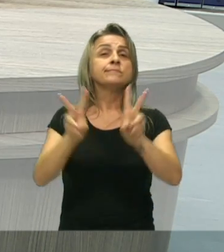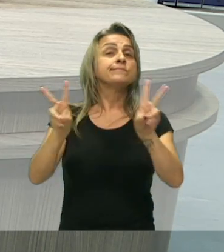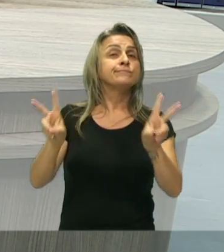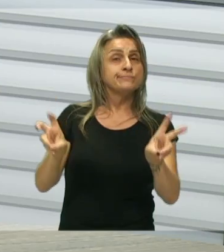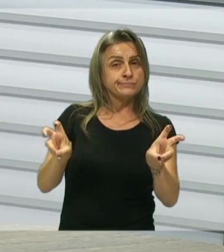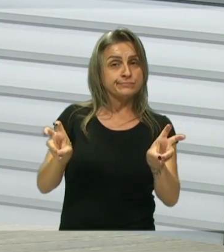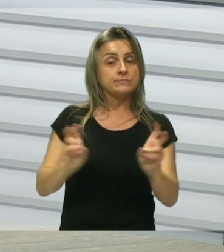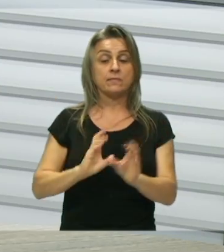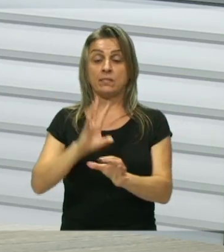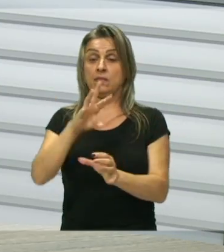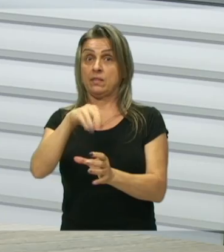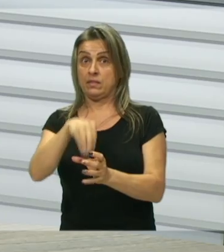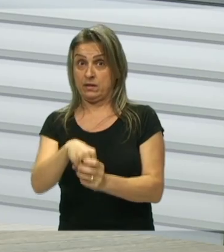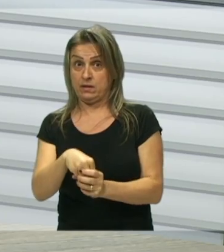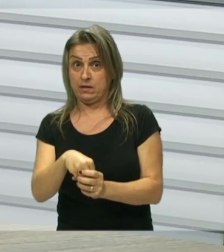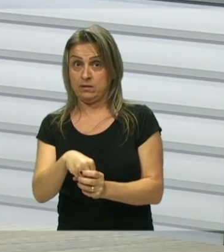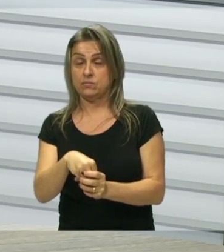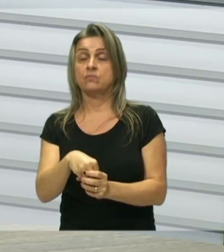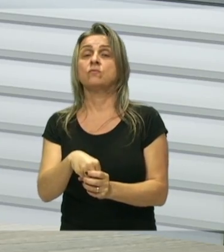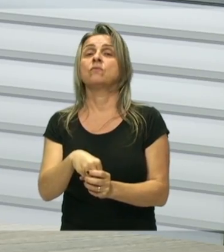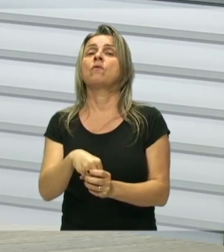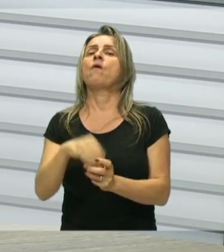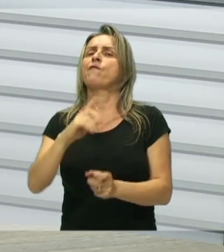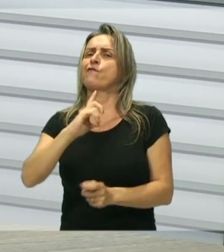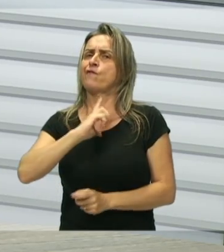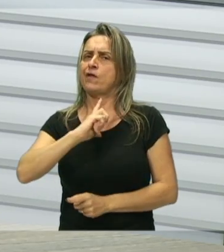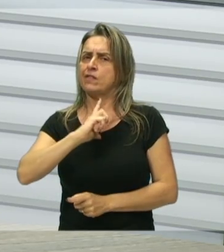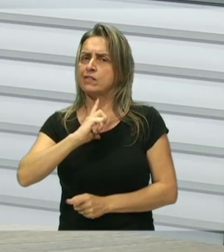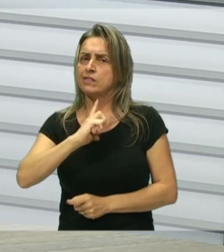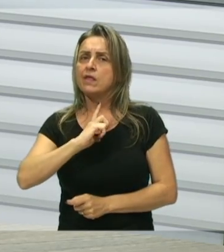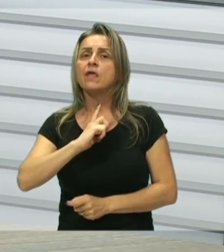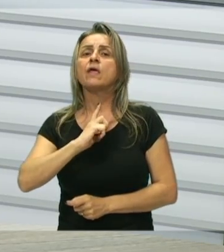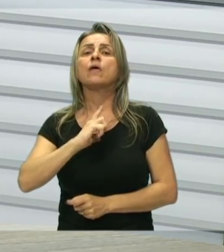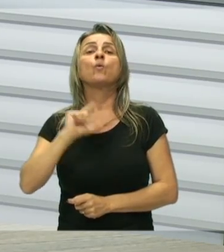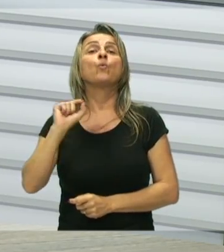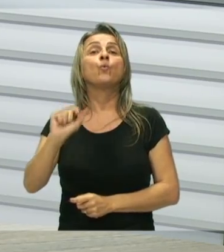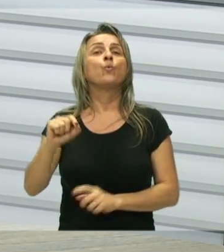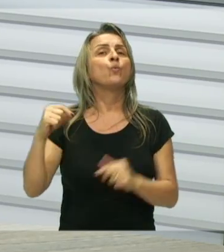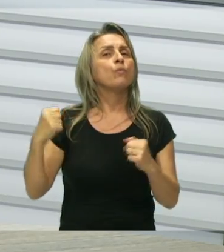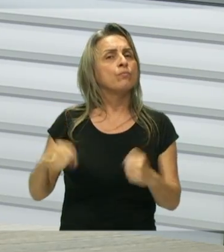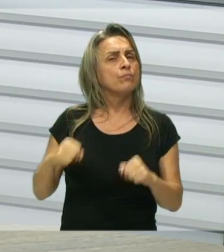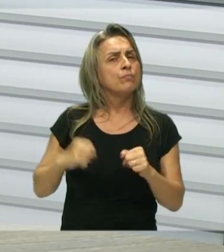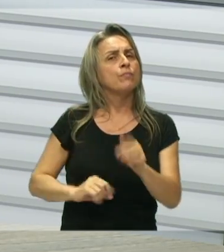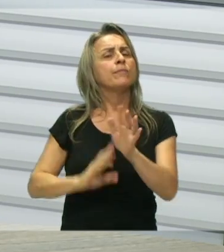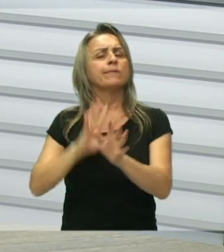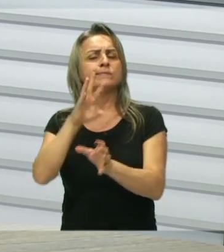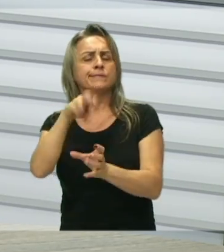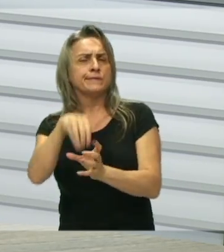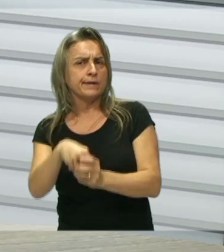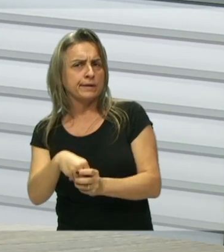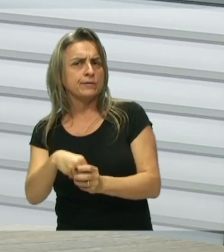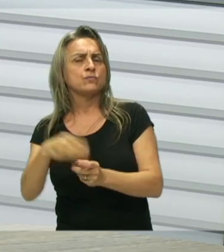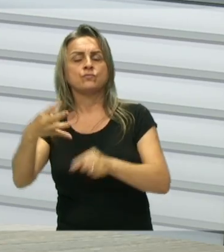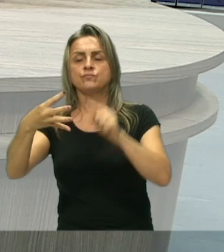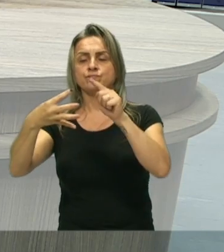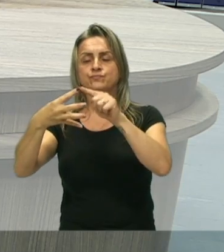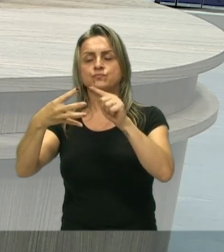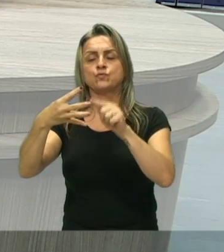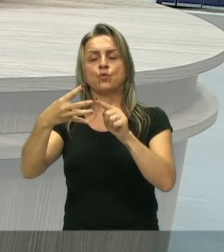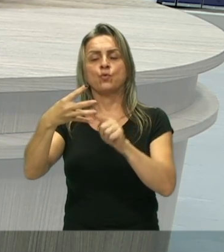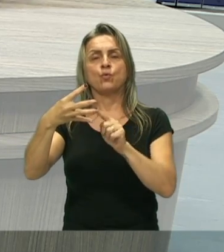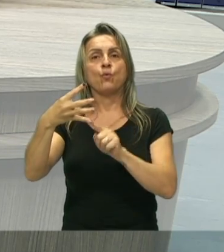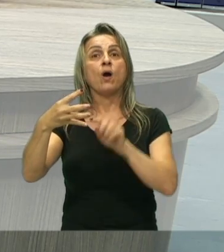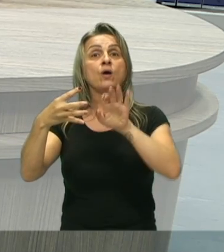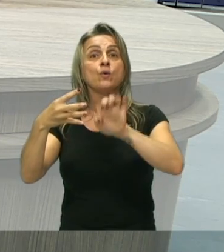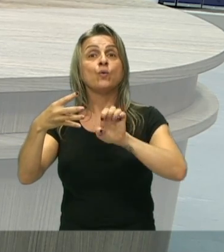vão trabalhar as necessidades... As temáticas gerais. Isso. Dentro dos 4 eixos que o Conselho